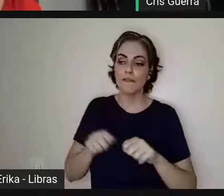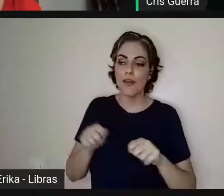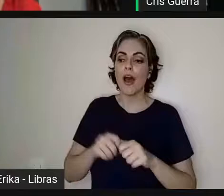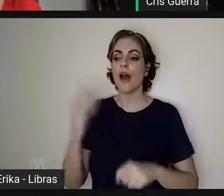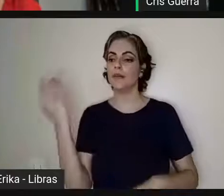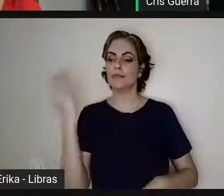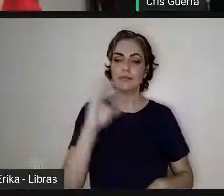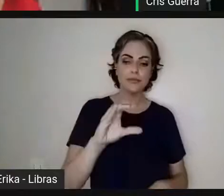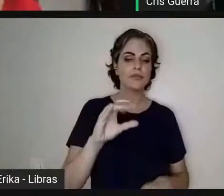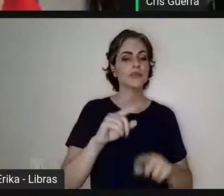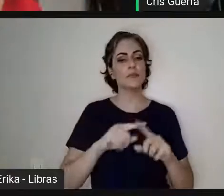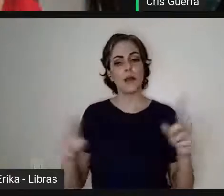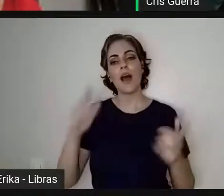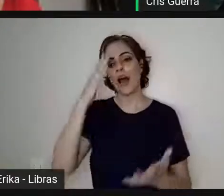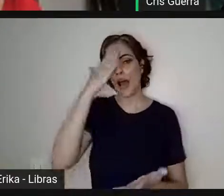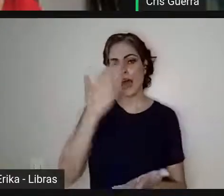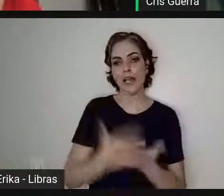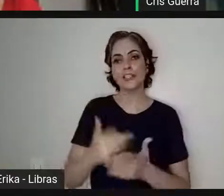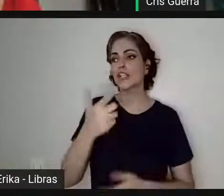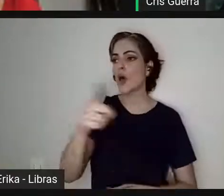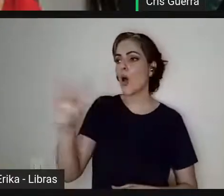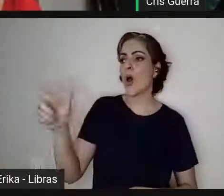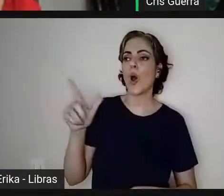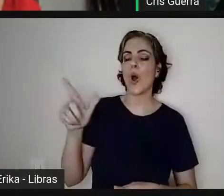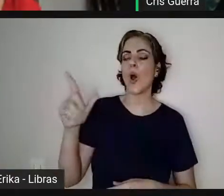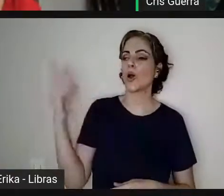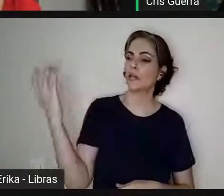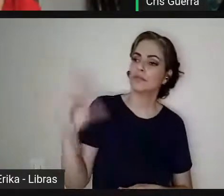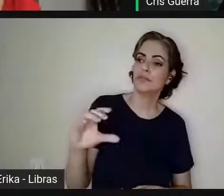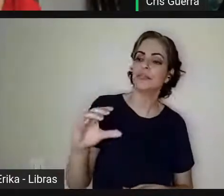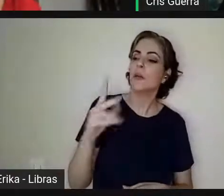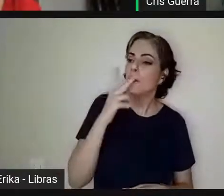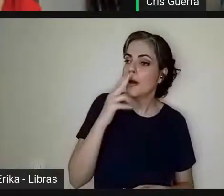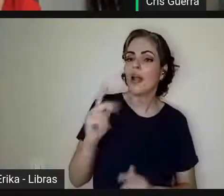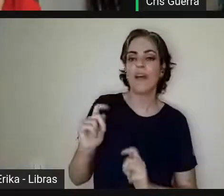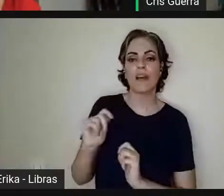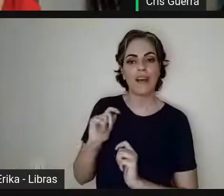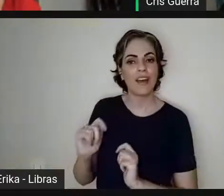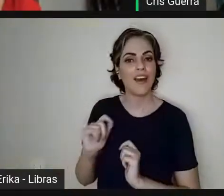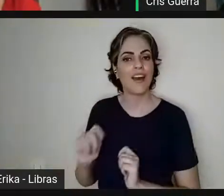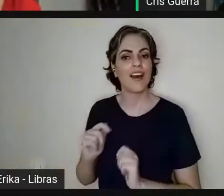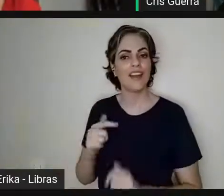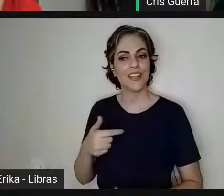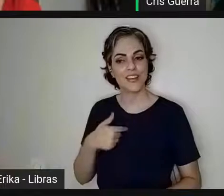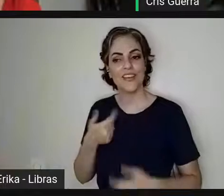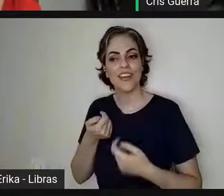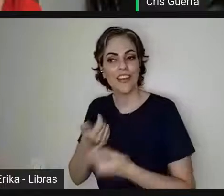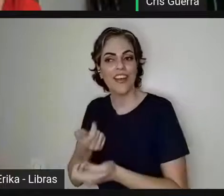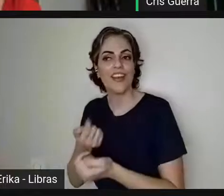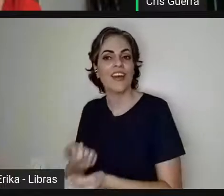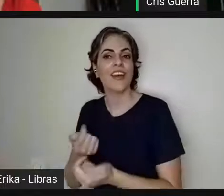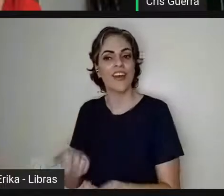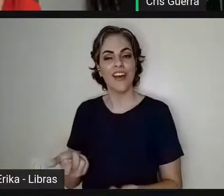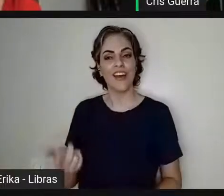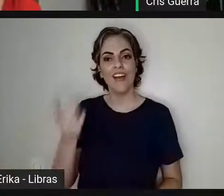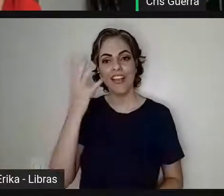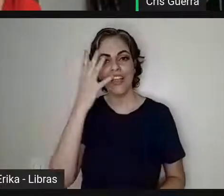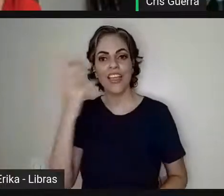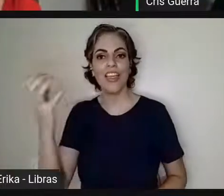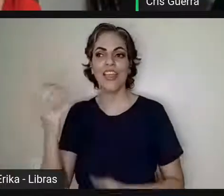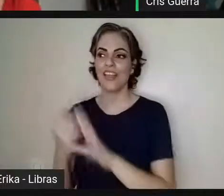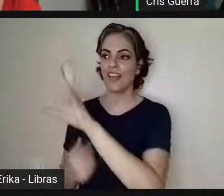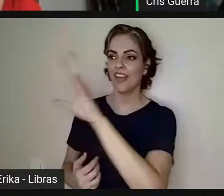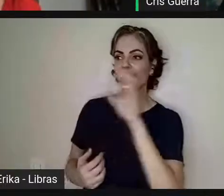na mentira do outro. Não é na mentira, na idealização do outro, né? O outro cai na sua idealização e você cai na idealização do outro. É